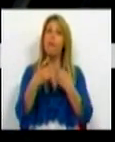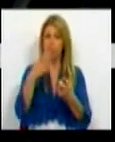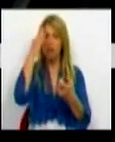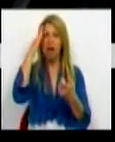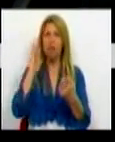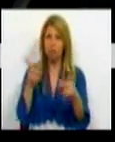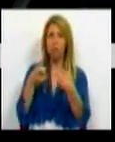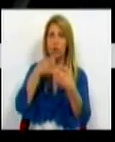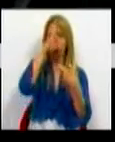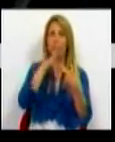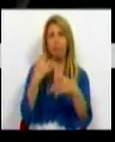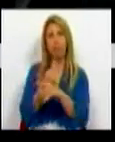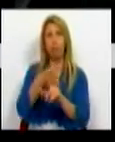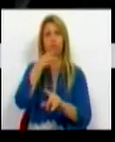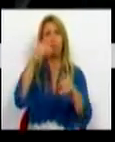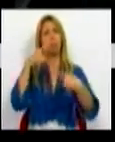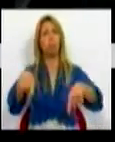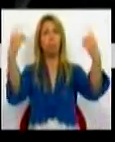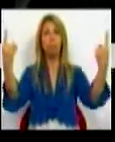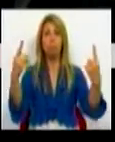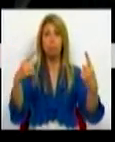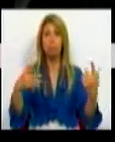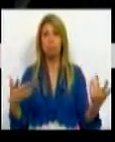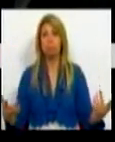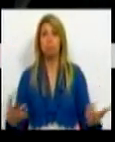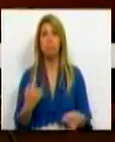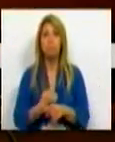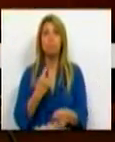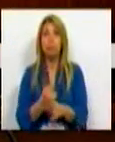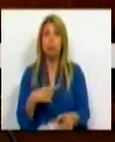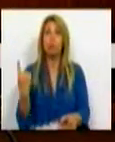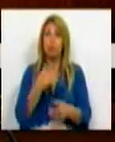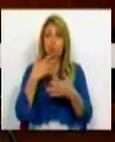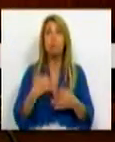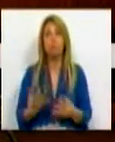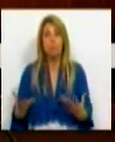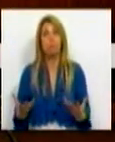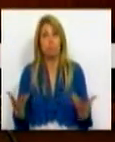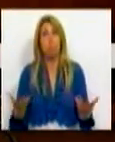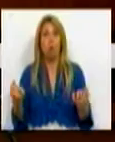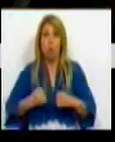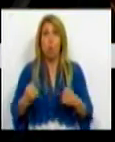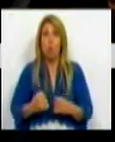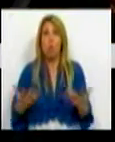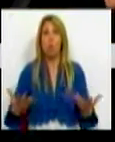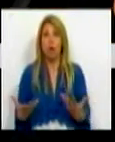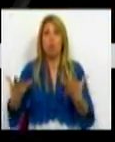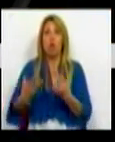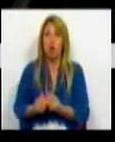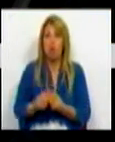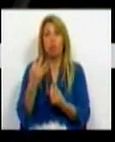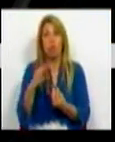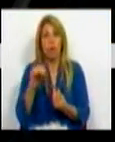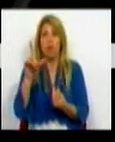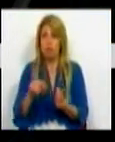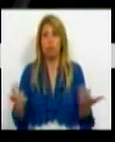essas declarações nesse contexto, não obstante, naturalmente, todos nós estarmos unidos e o Partido Socialista também reiteradamente